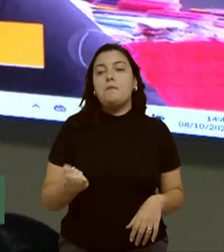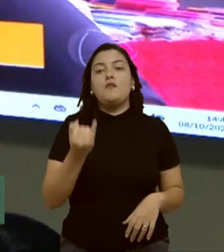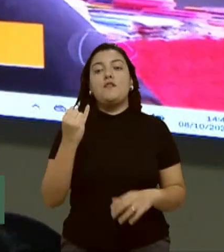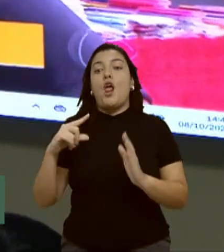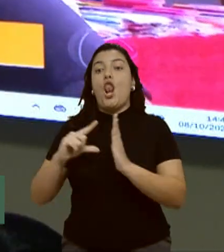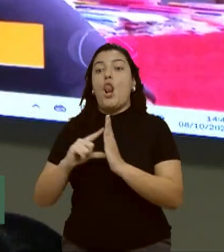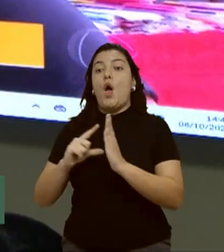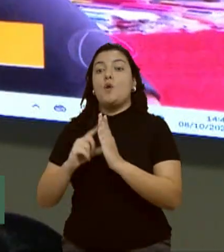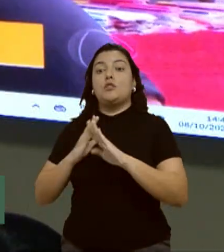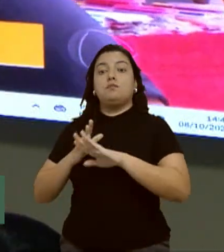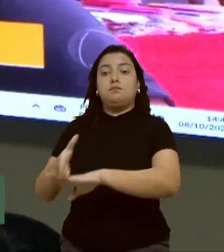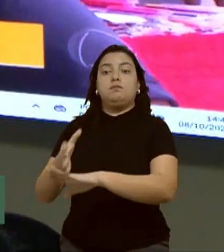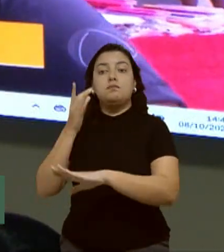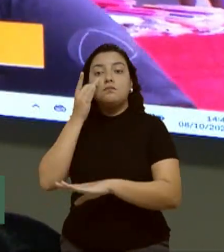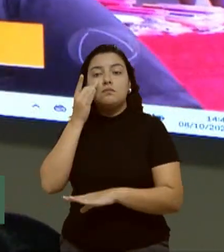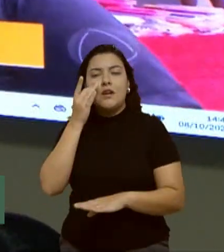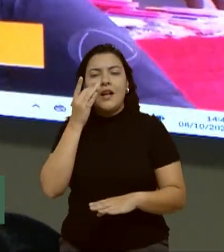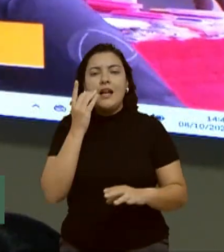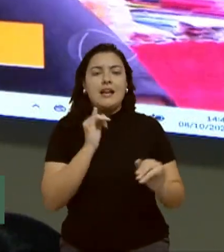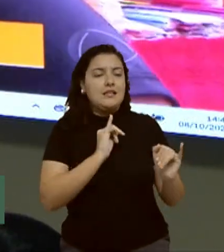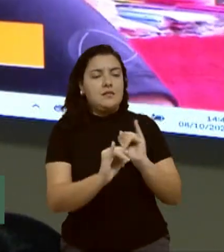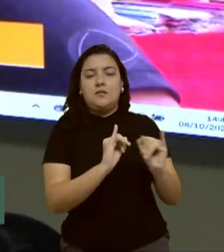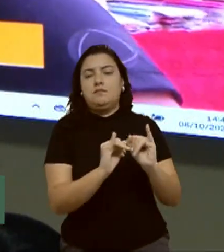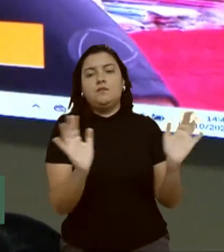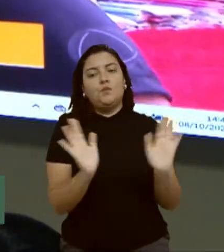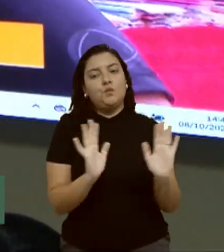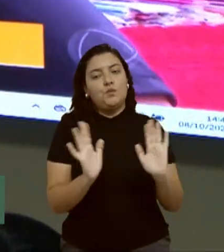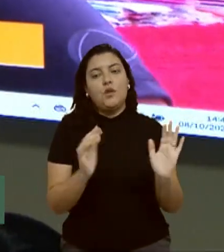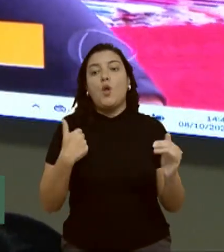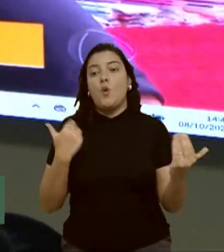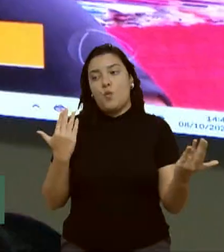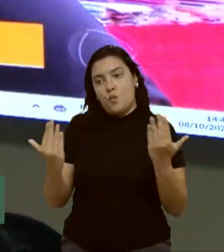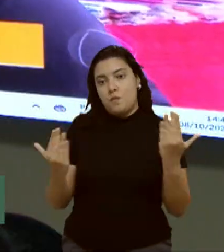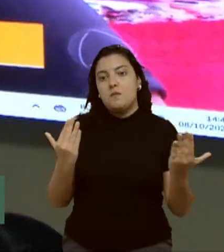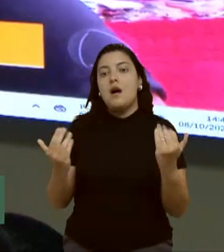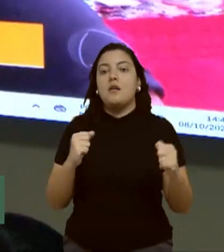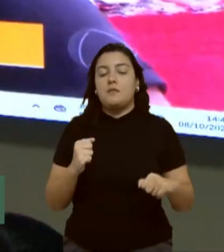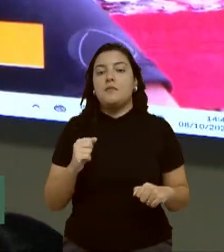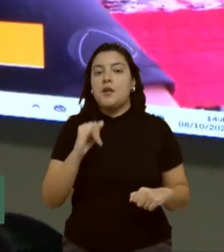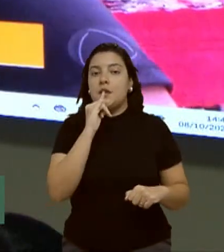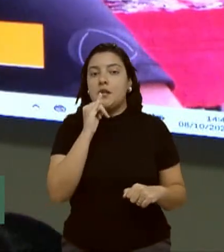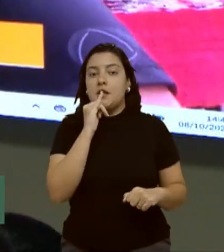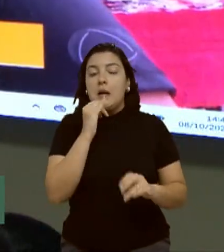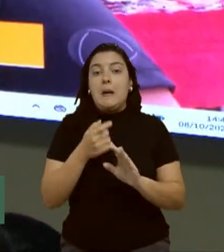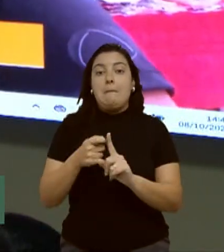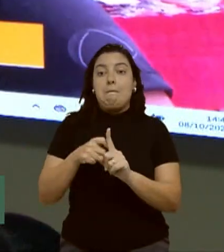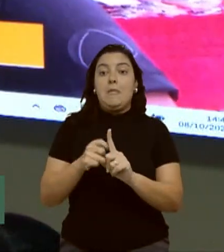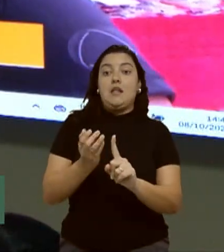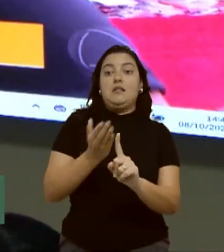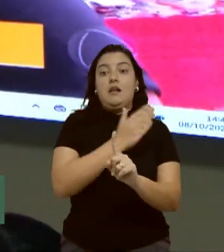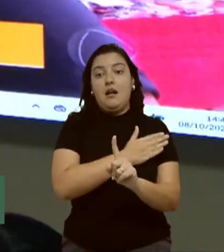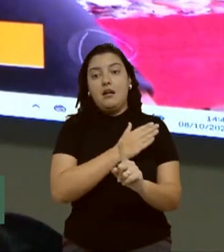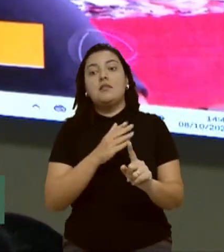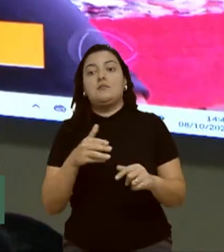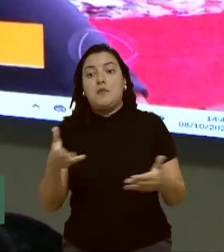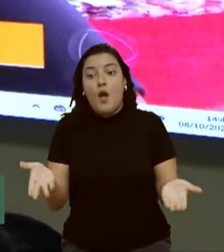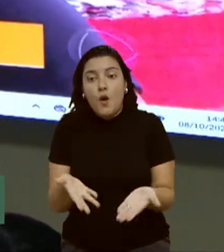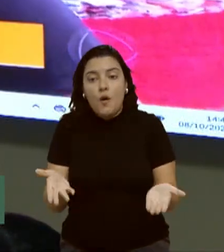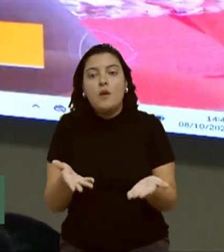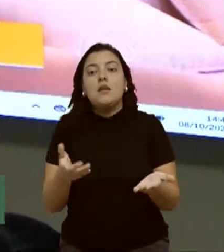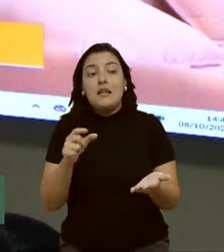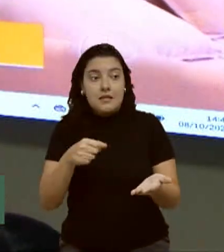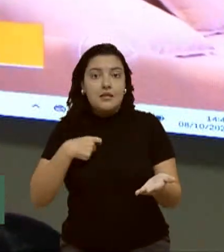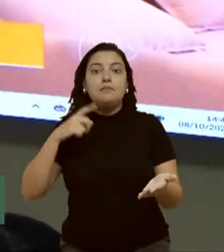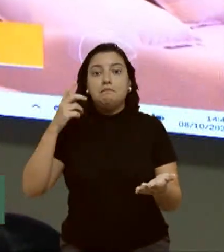loja física. Eu não compro Black Friday pelos sites. Faço comparação. Eu comparo do mês anterior com o desse mês. Se eu ver que vale a pena, eu tô